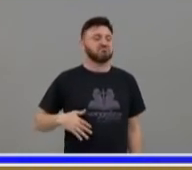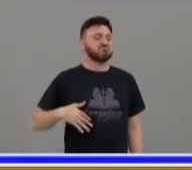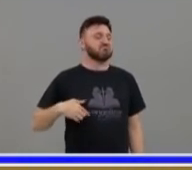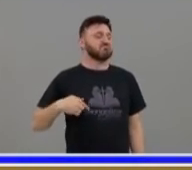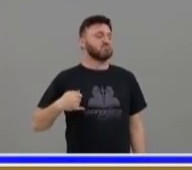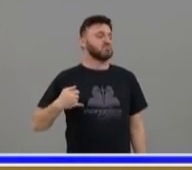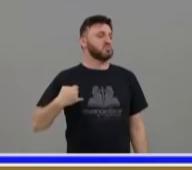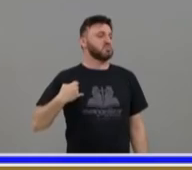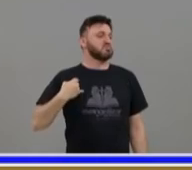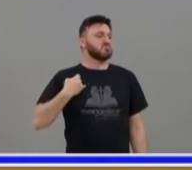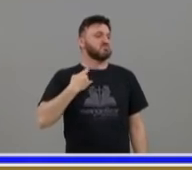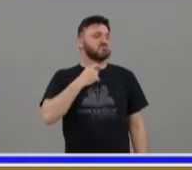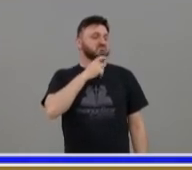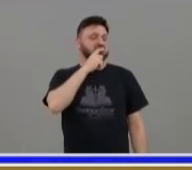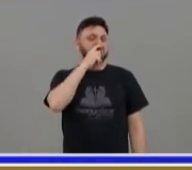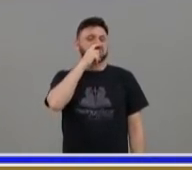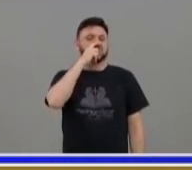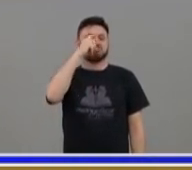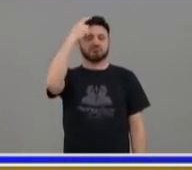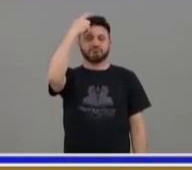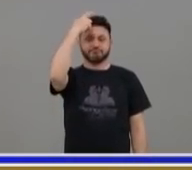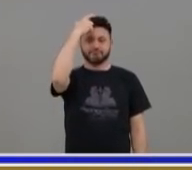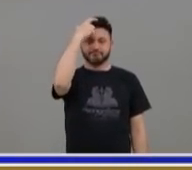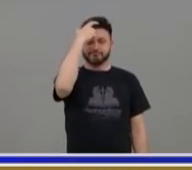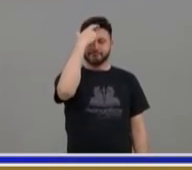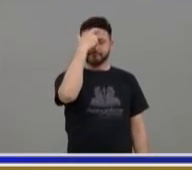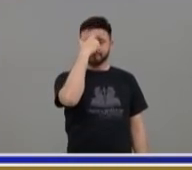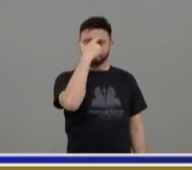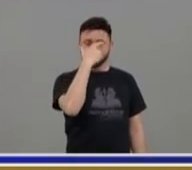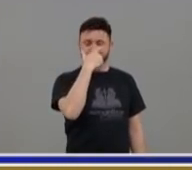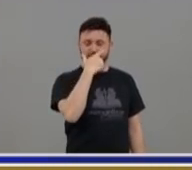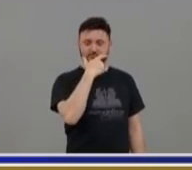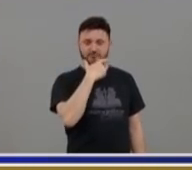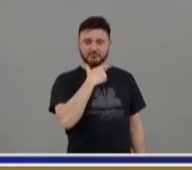O orgulho tomou conta.